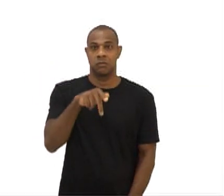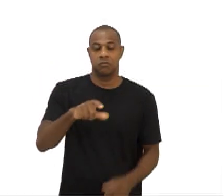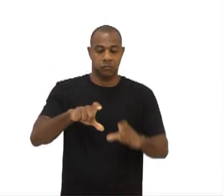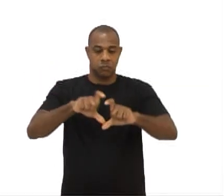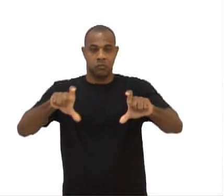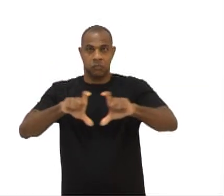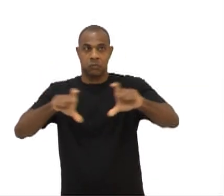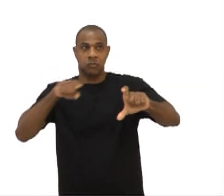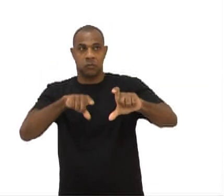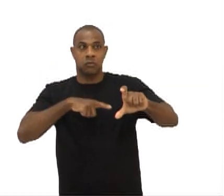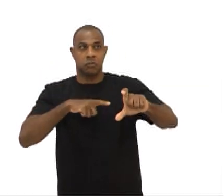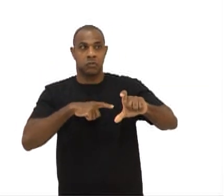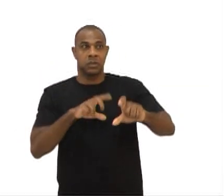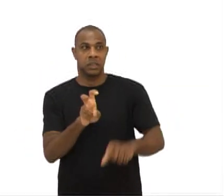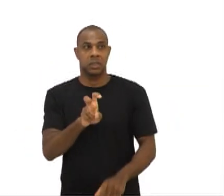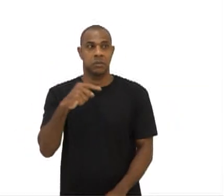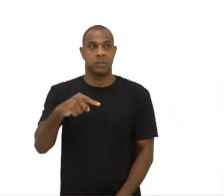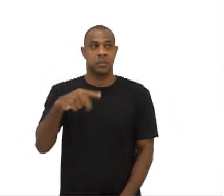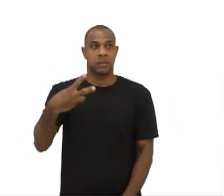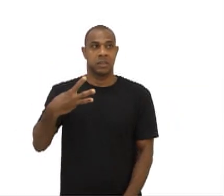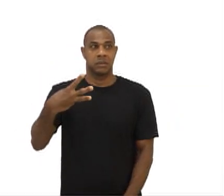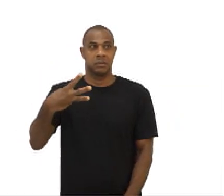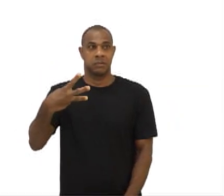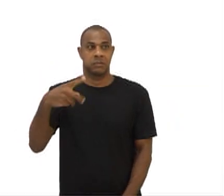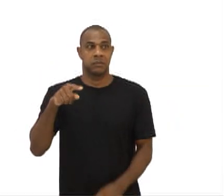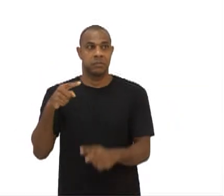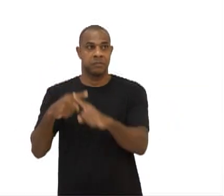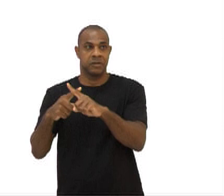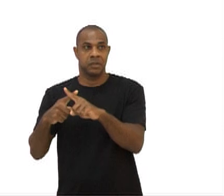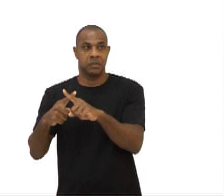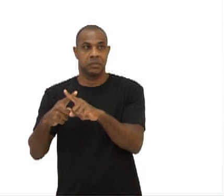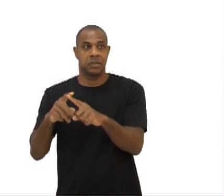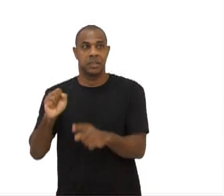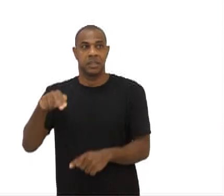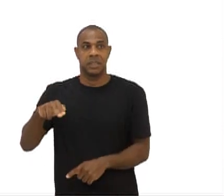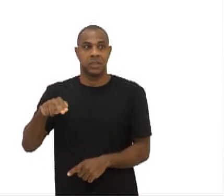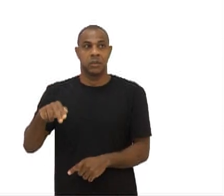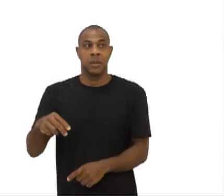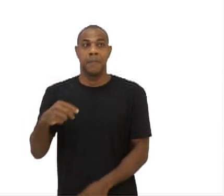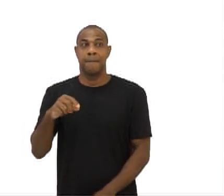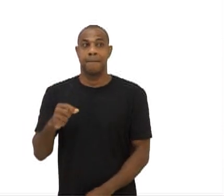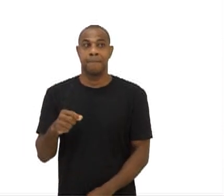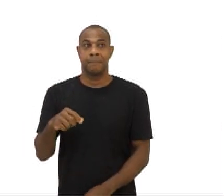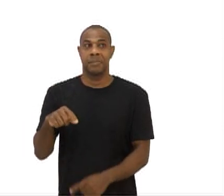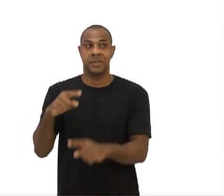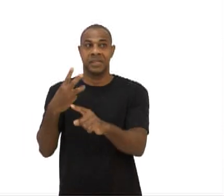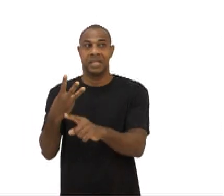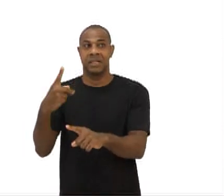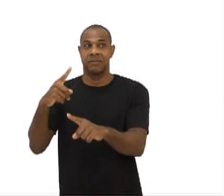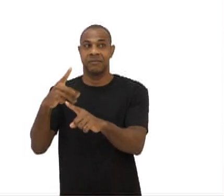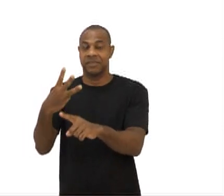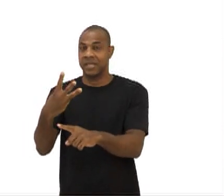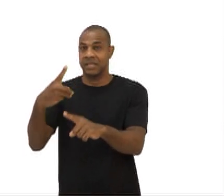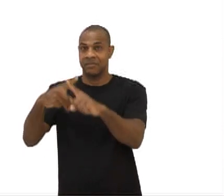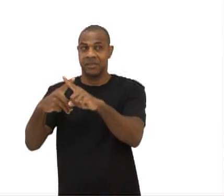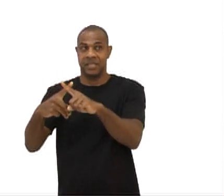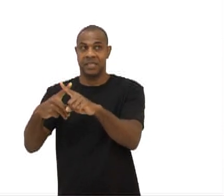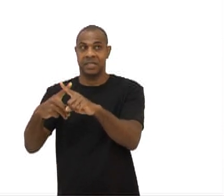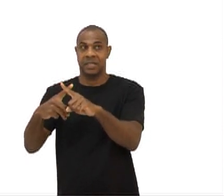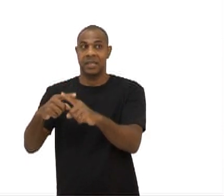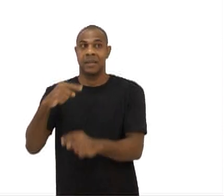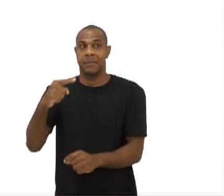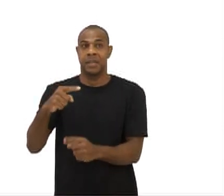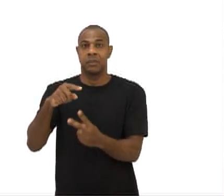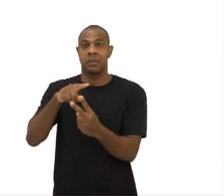menos 3 vezes seno 3x menos π. Então, veja que aqui eu tenho os parâmetros A, B,